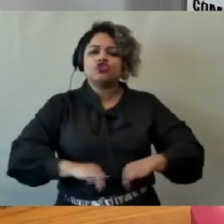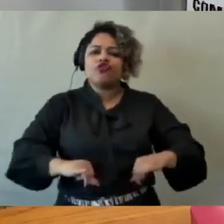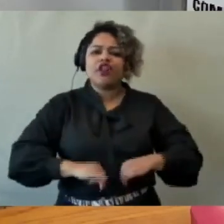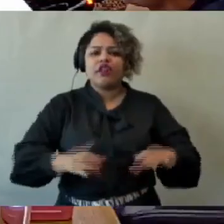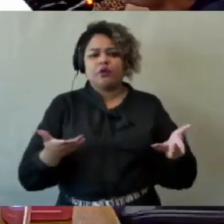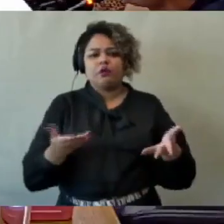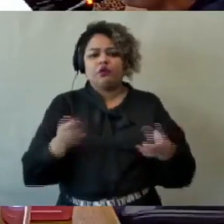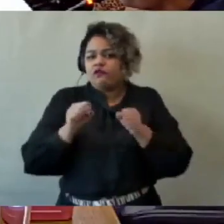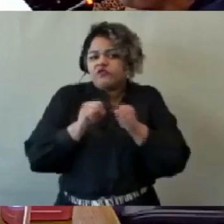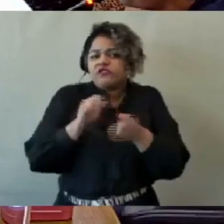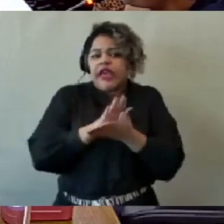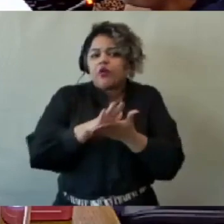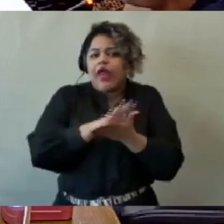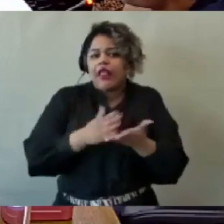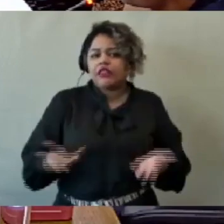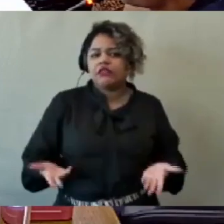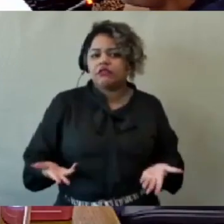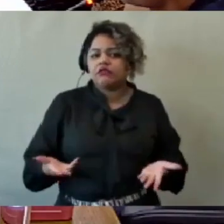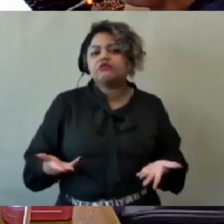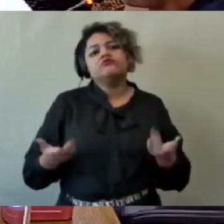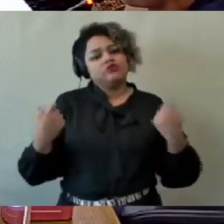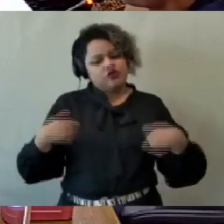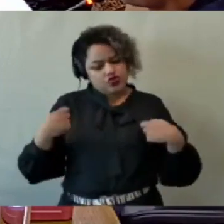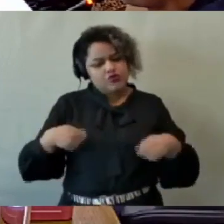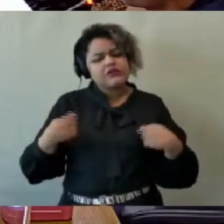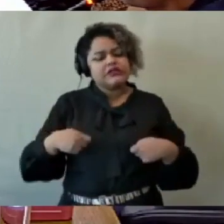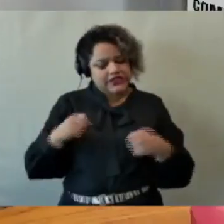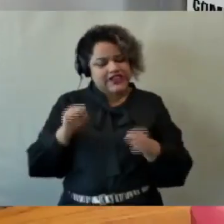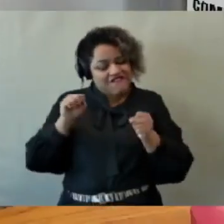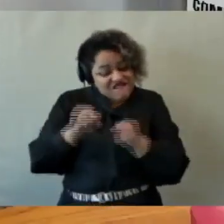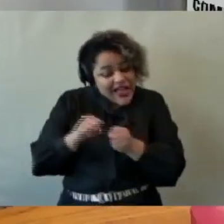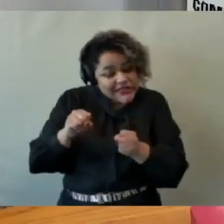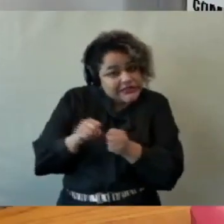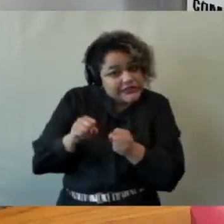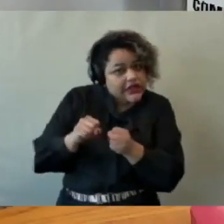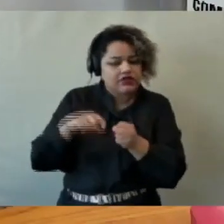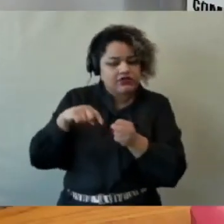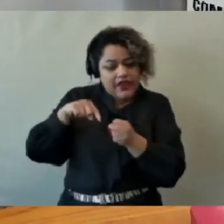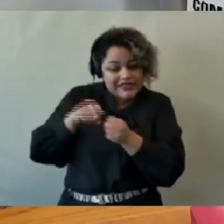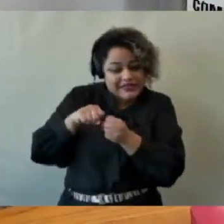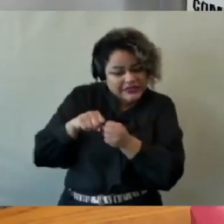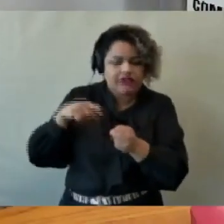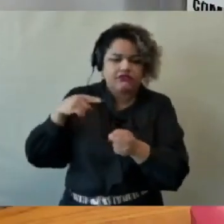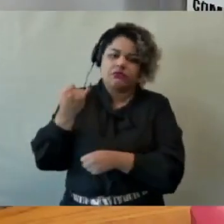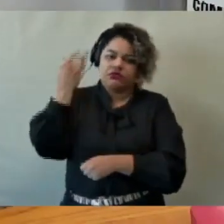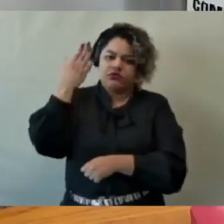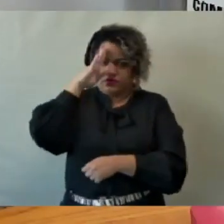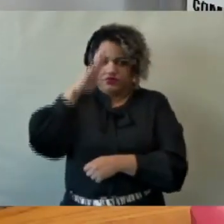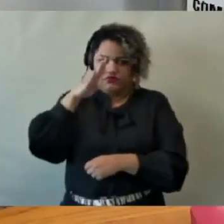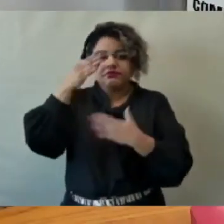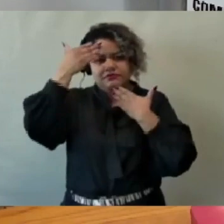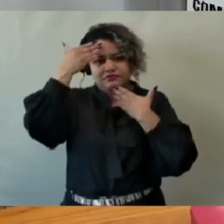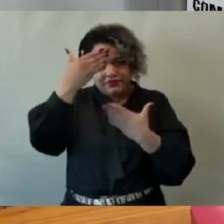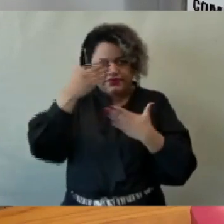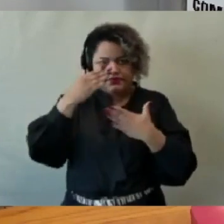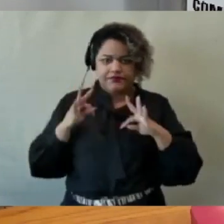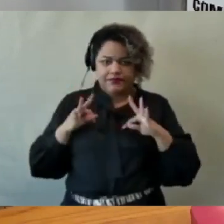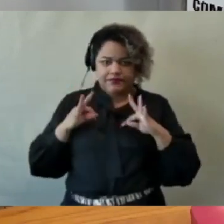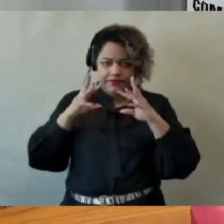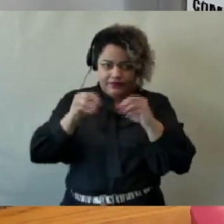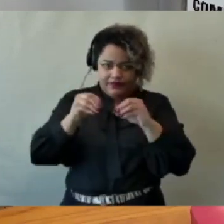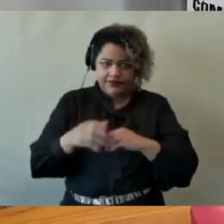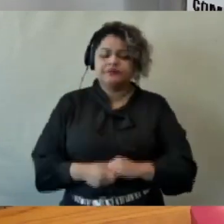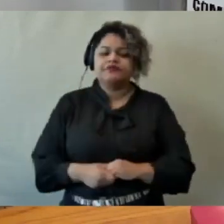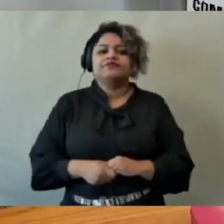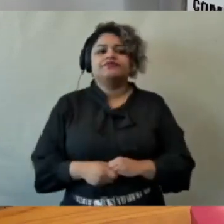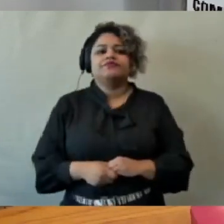que a gente tem que passar, então, a fazer, né, a realizar. Gostaria de agradecer a todos, né,